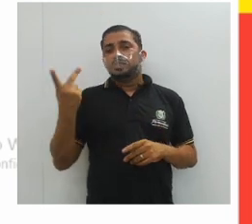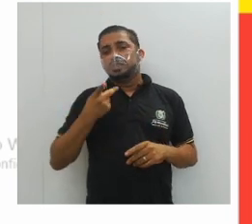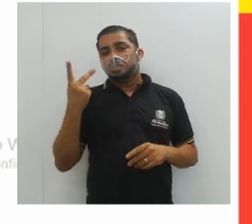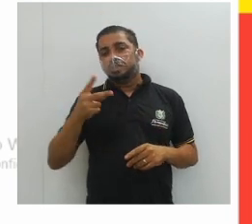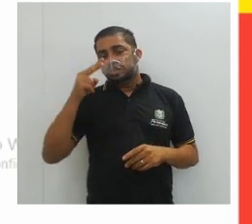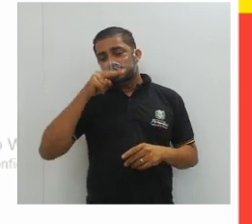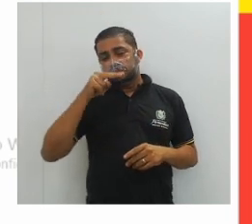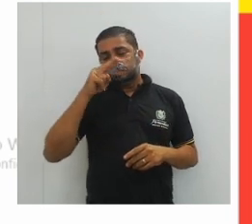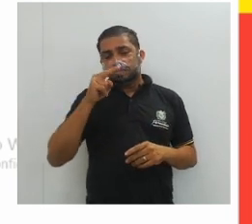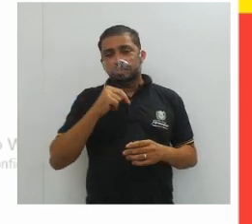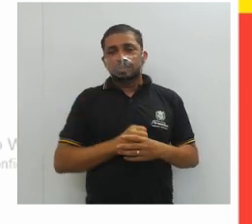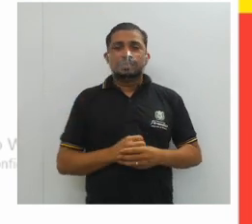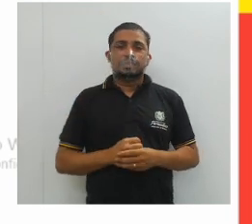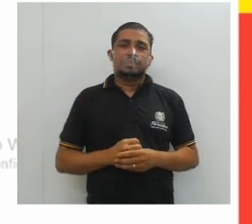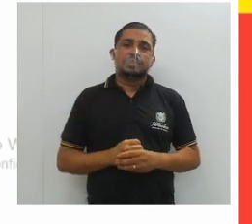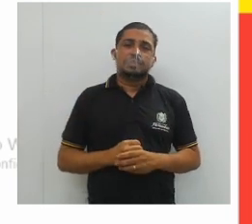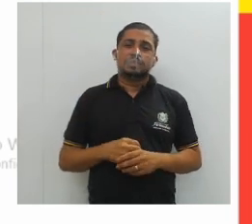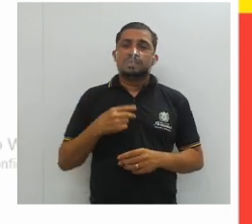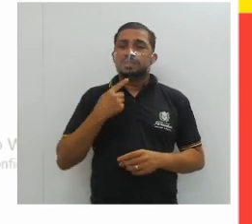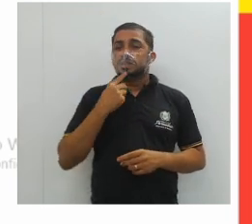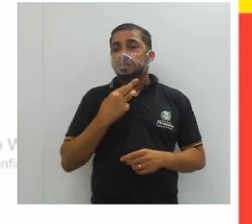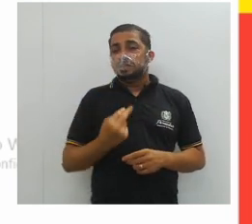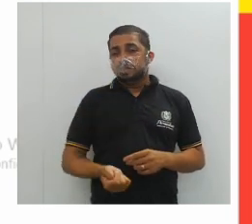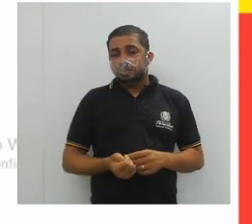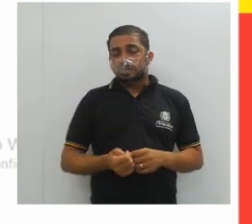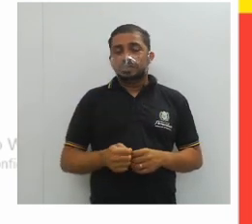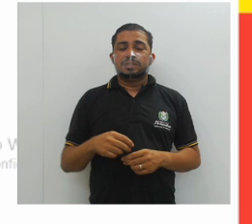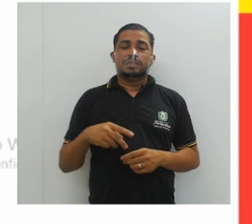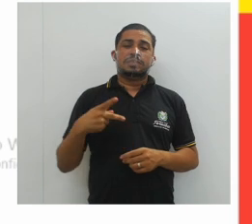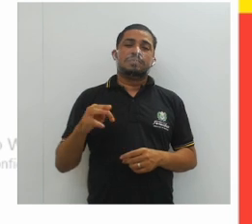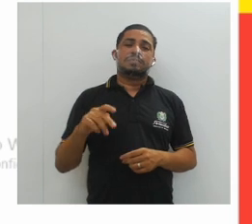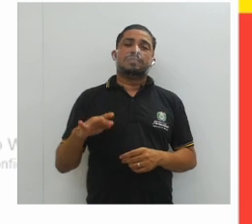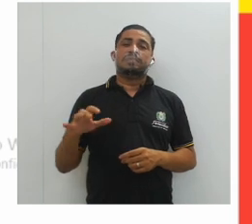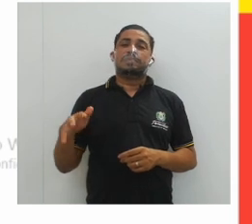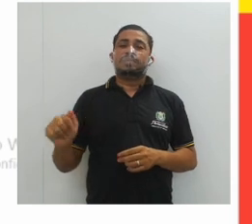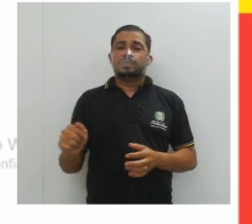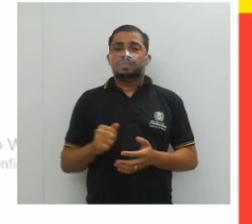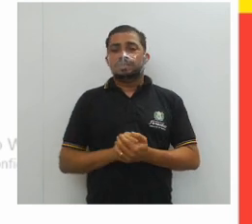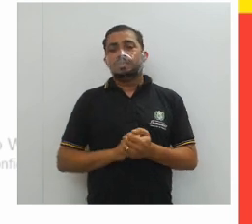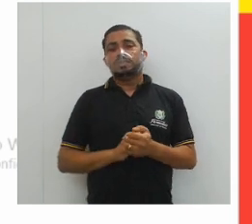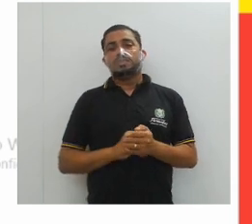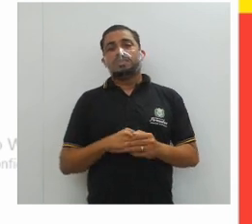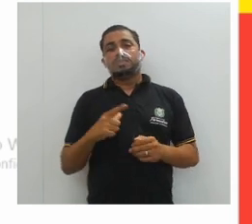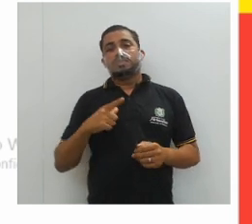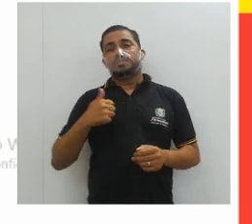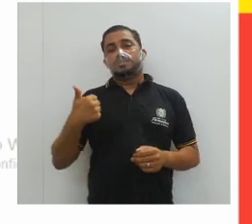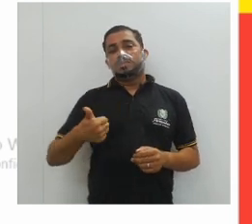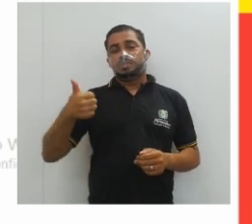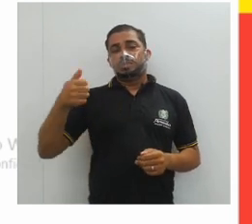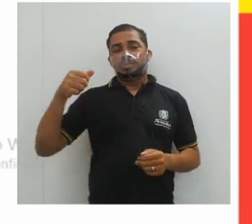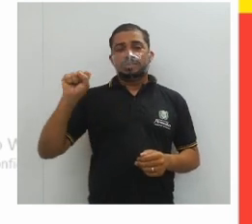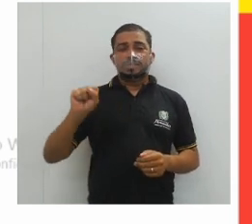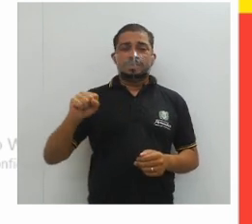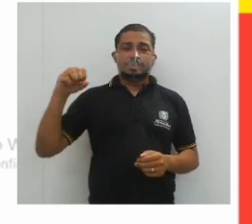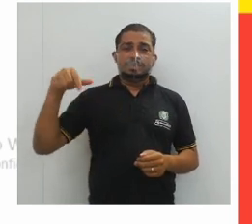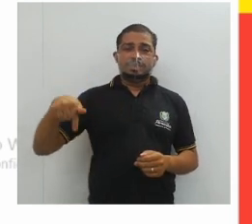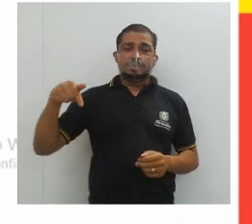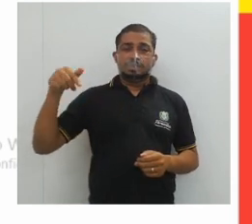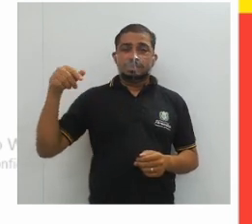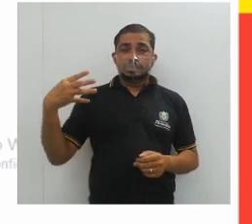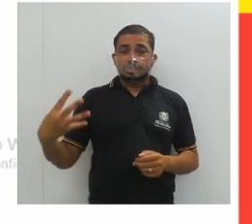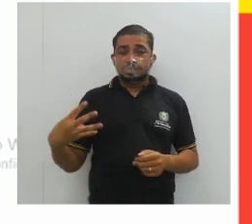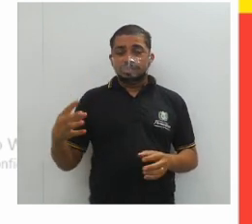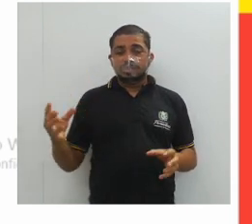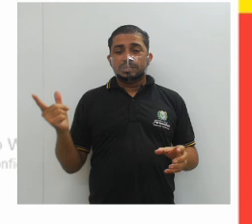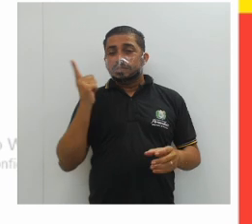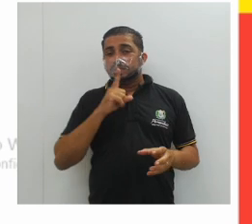eram reinos diferentes. O maior deles era a Prússia. E Otto von Bismarck, em 1874, consegue unir